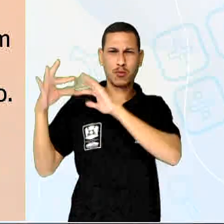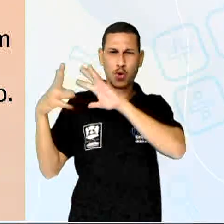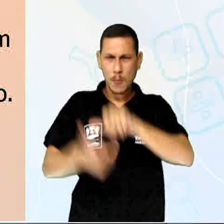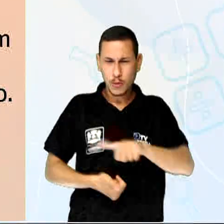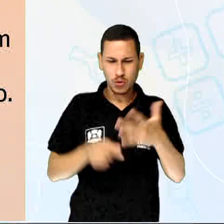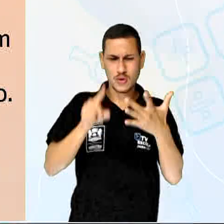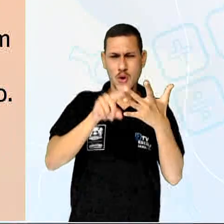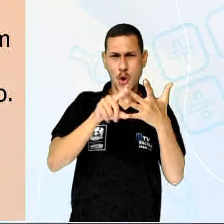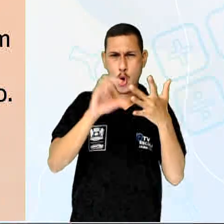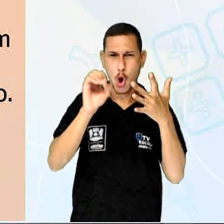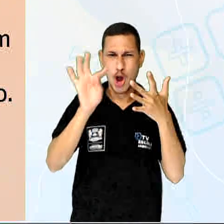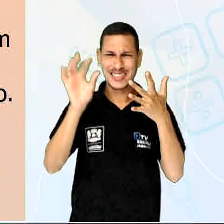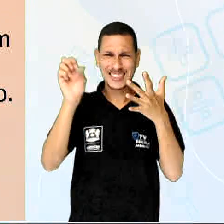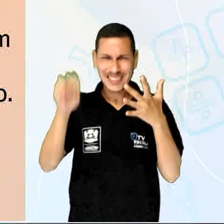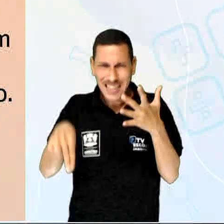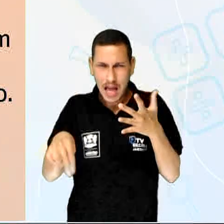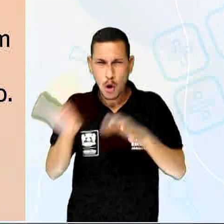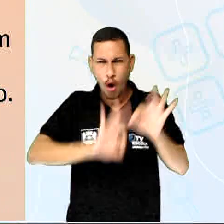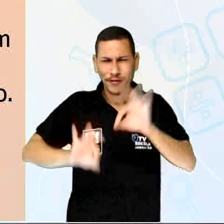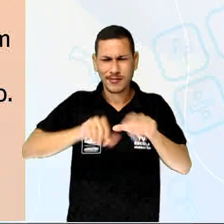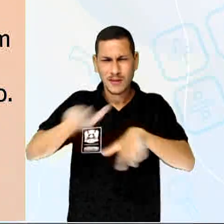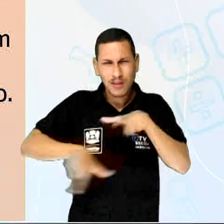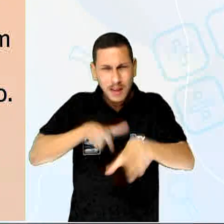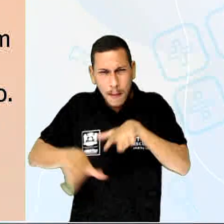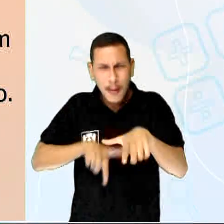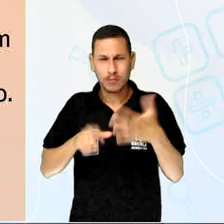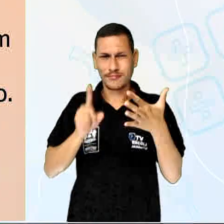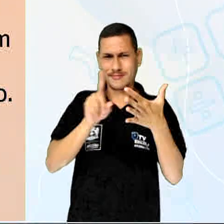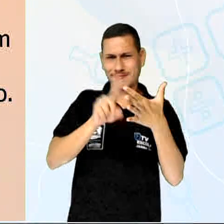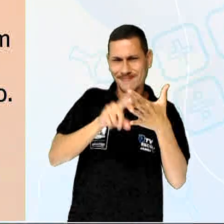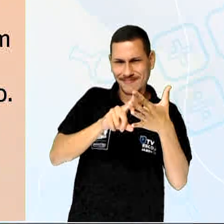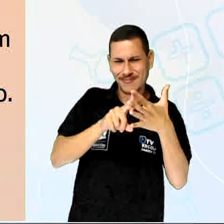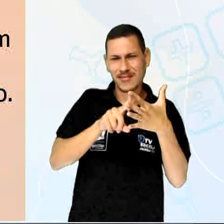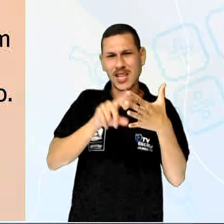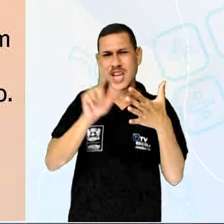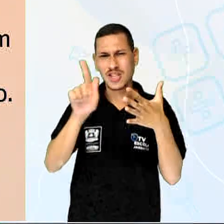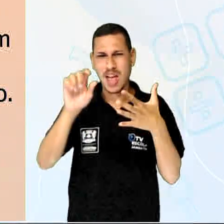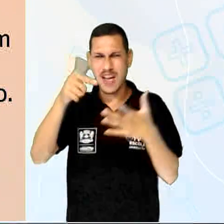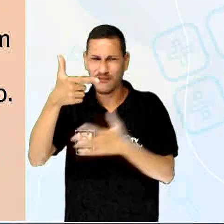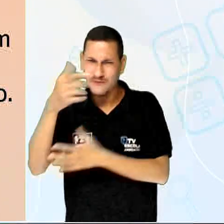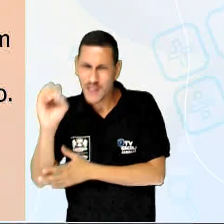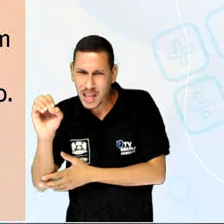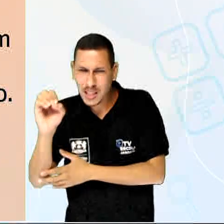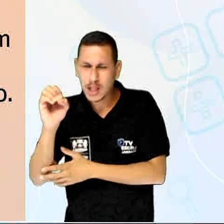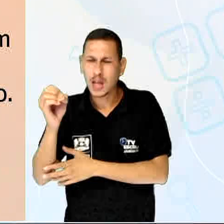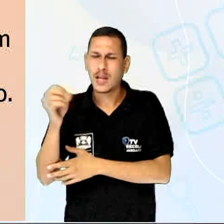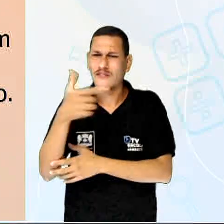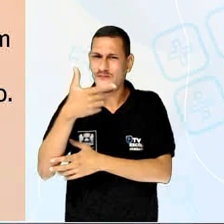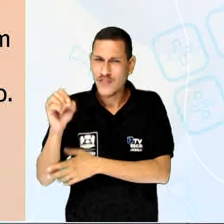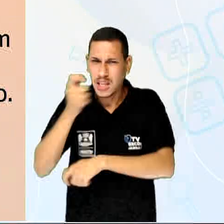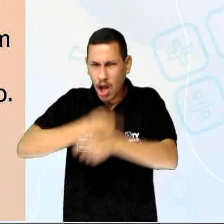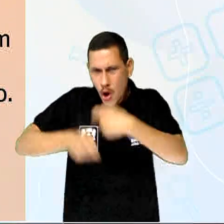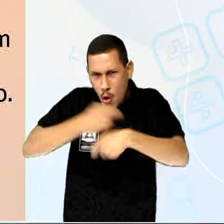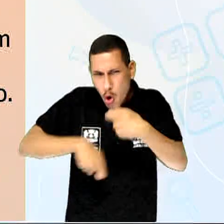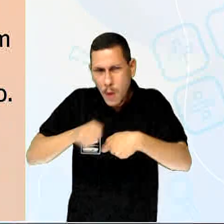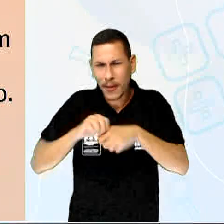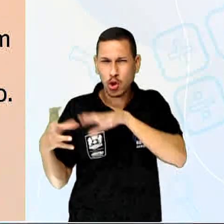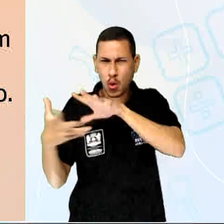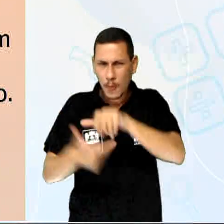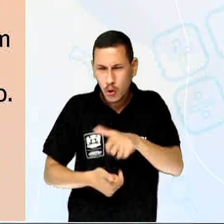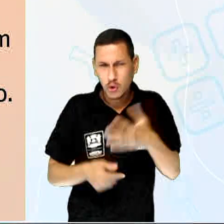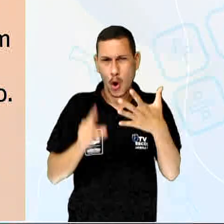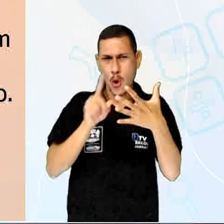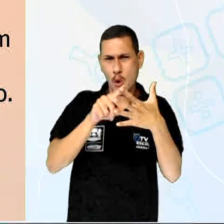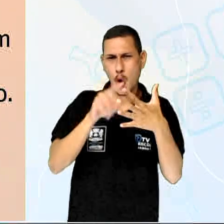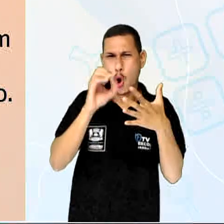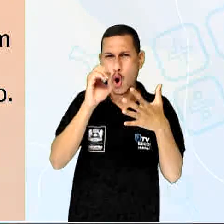a Organização do Trabalho Atlântico Norte. O G20, grupo das 20 maiores economias do mundo. A OCDE, a Organização